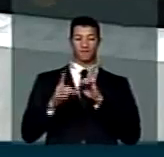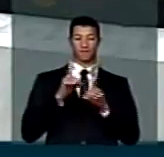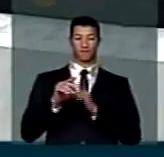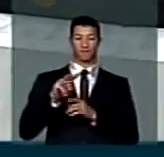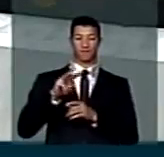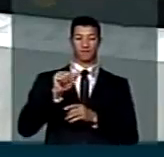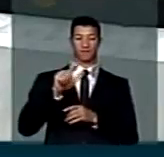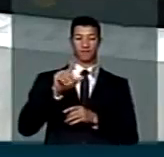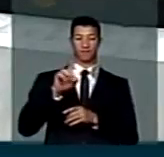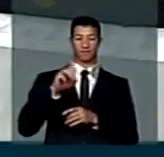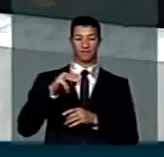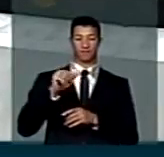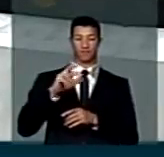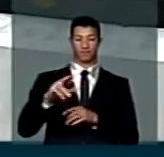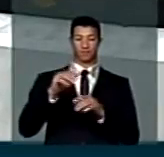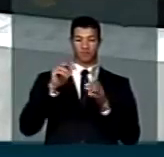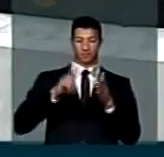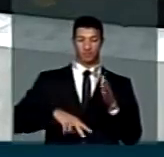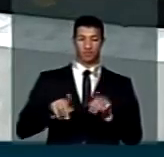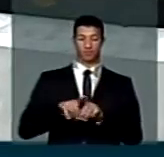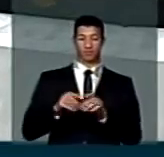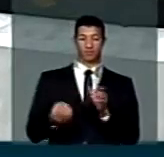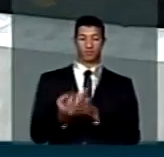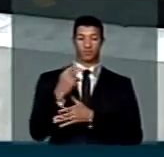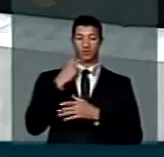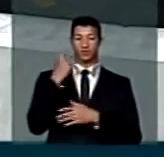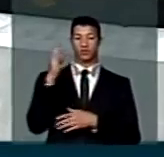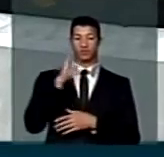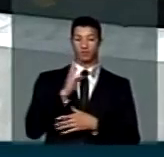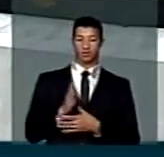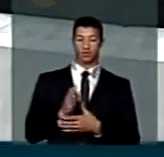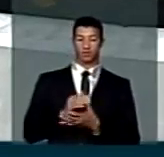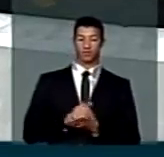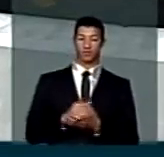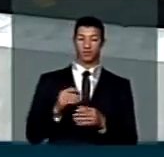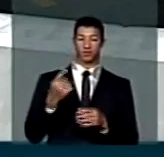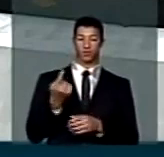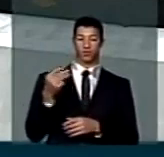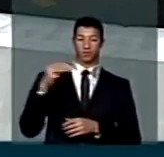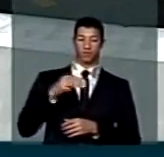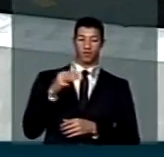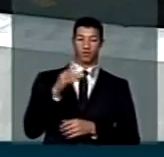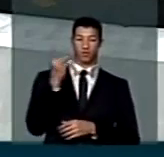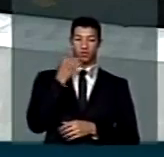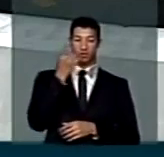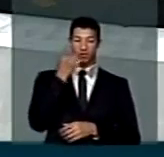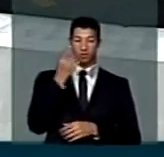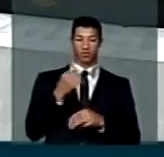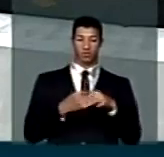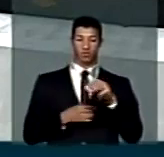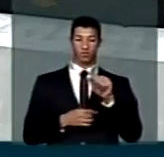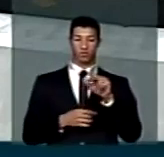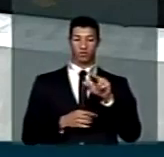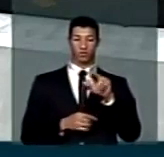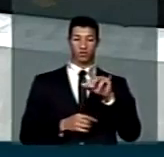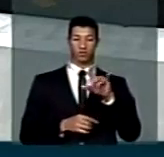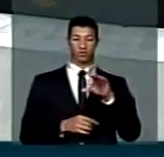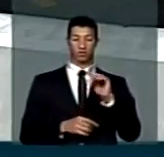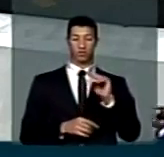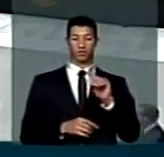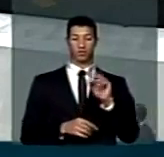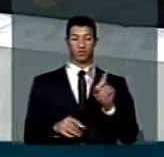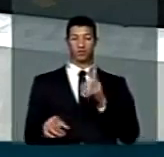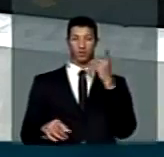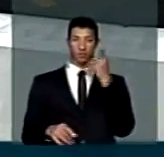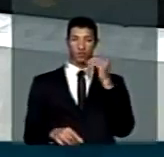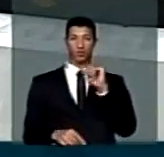com a Cris para dar como lido e também que seja publicado na Hora do Brasil. E passo um minuto ao deputado Márcio Macedo, enquanto o deputado